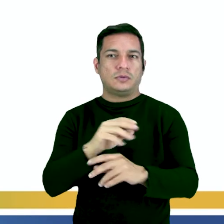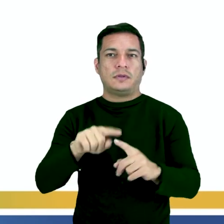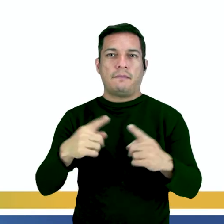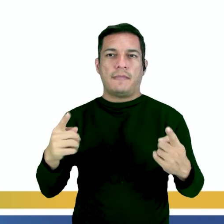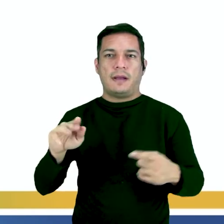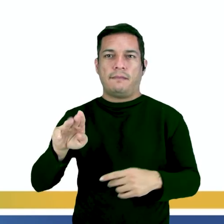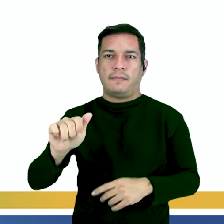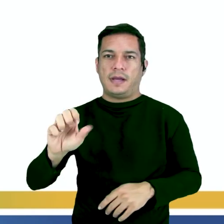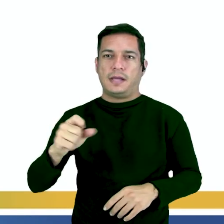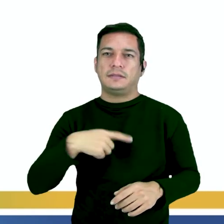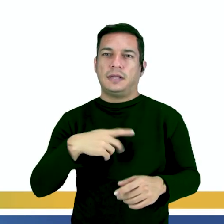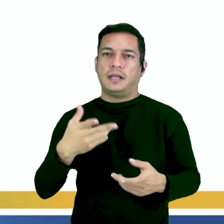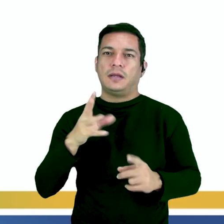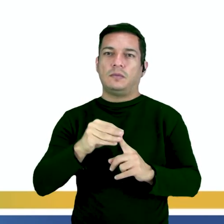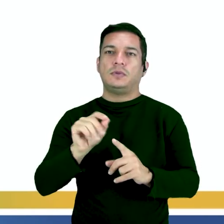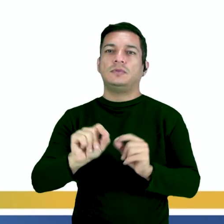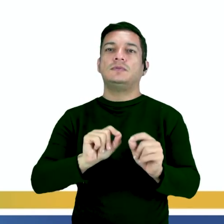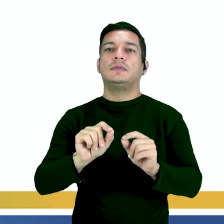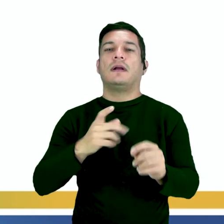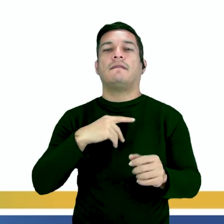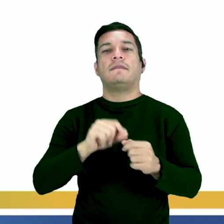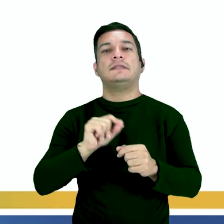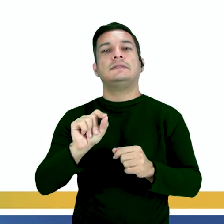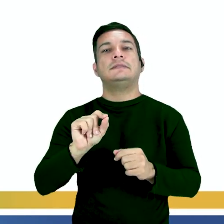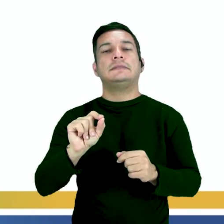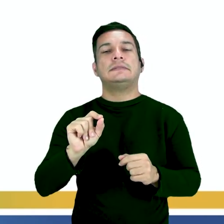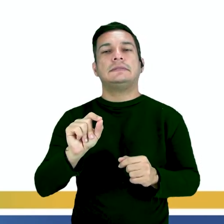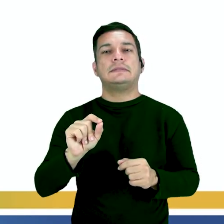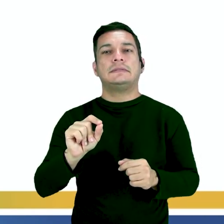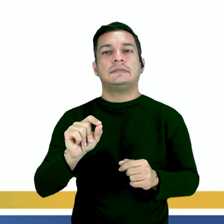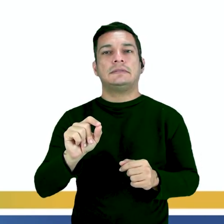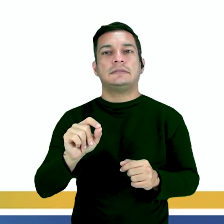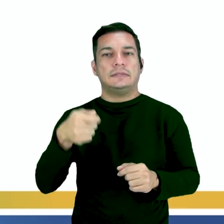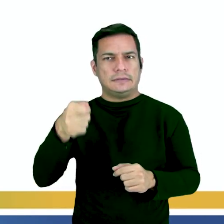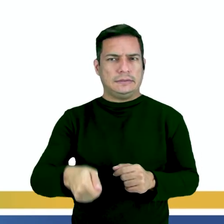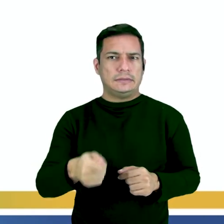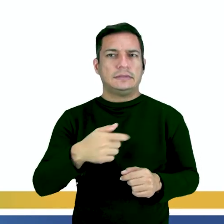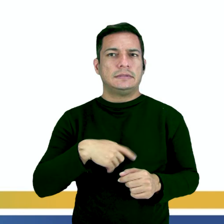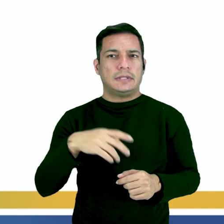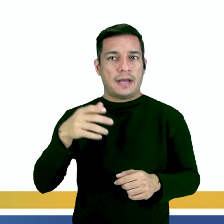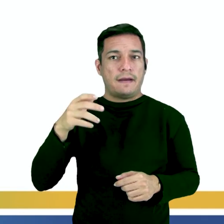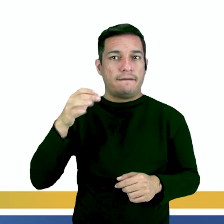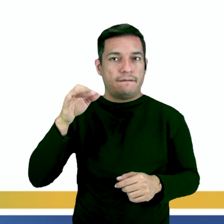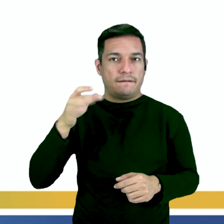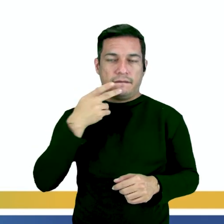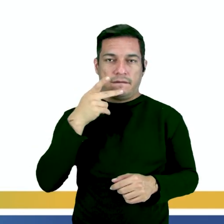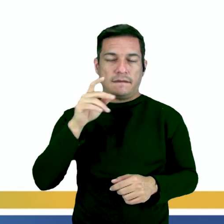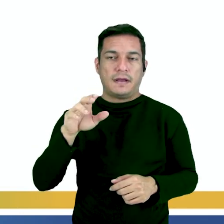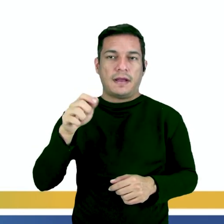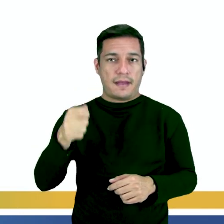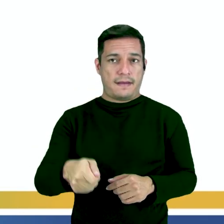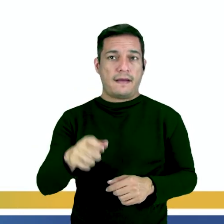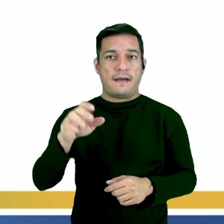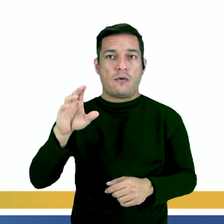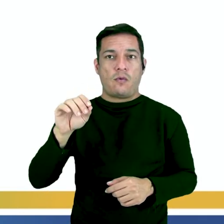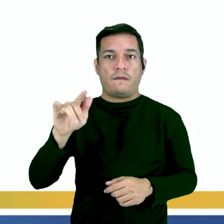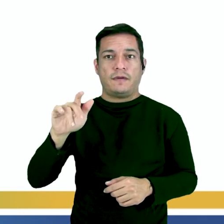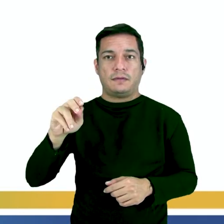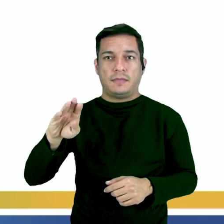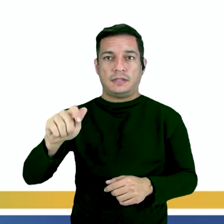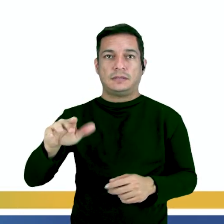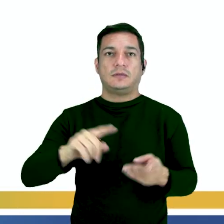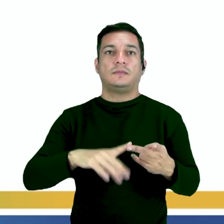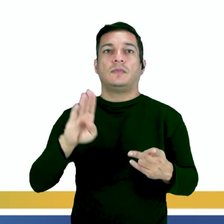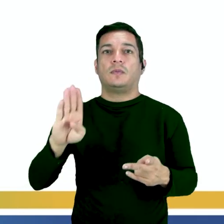mas, ela pretendeu aí fazer essa confirmação? Opção B, oposição